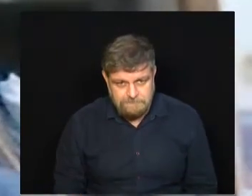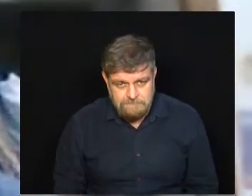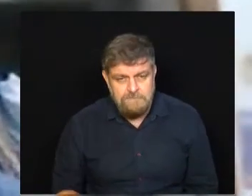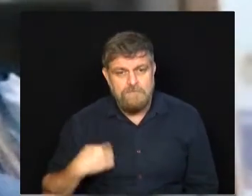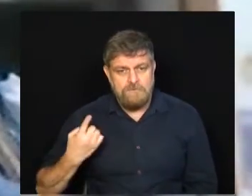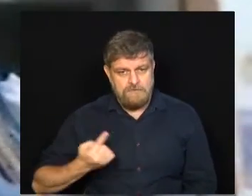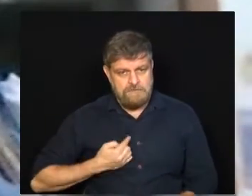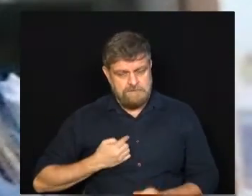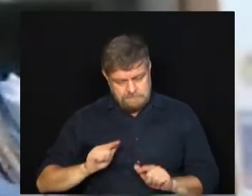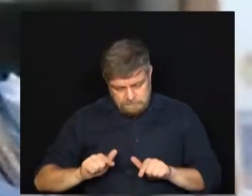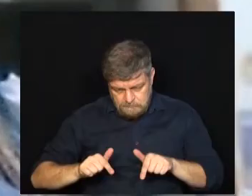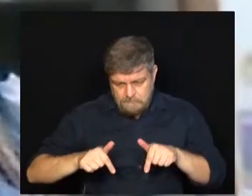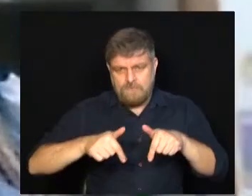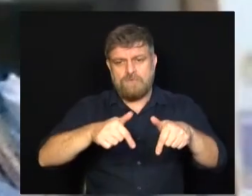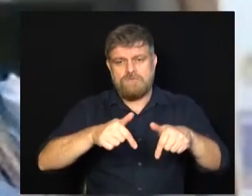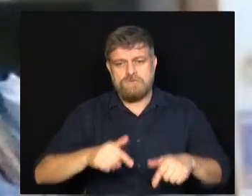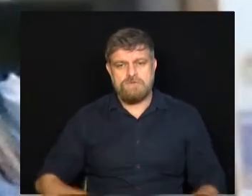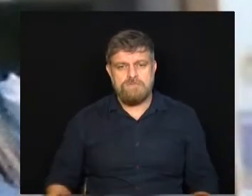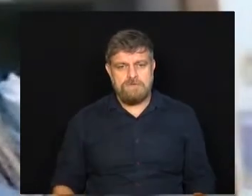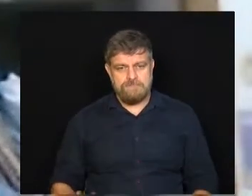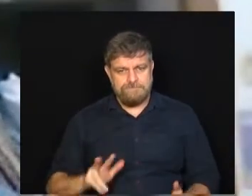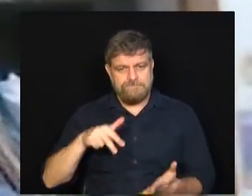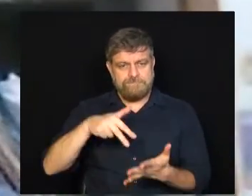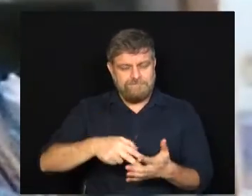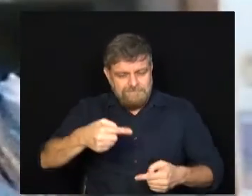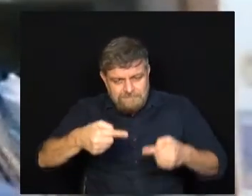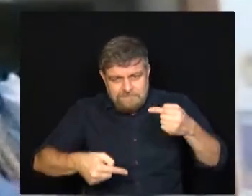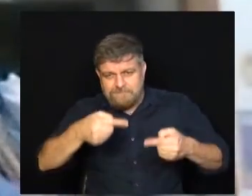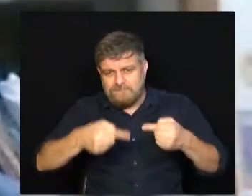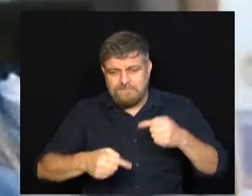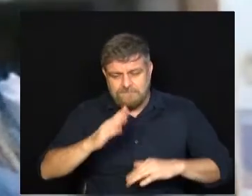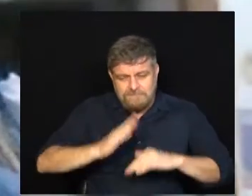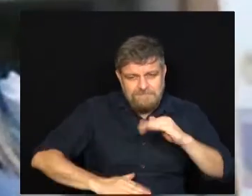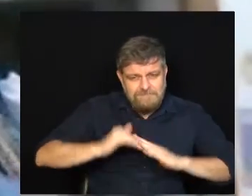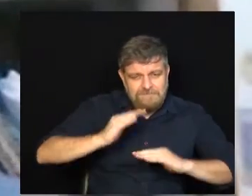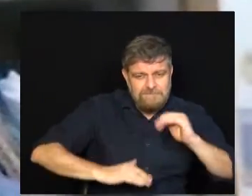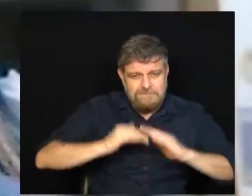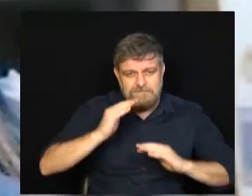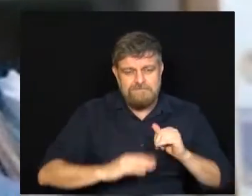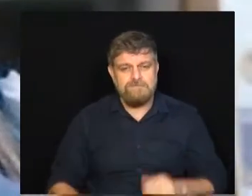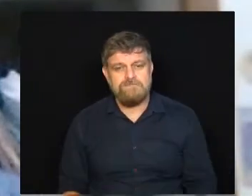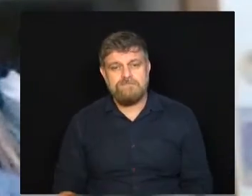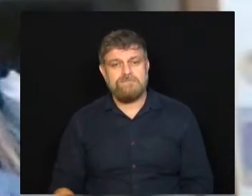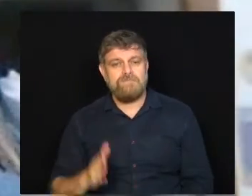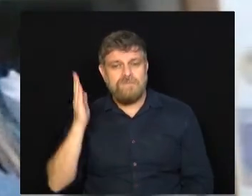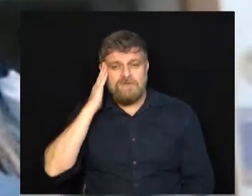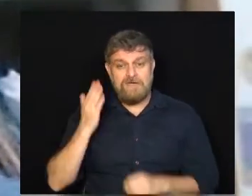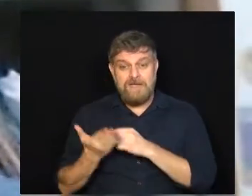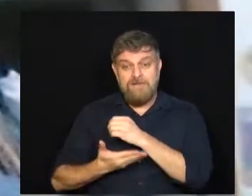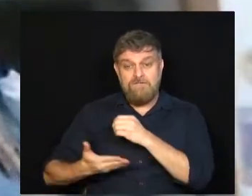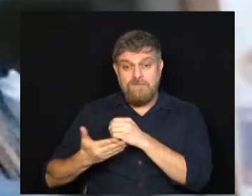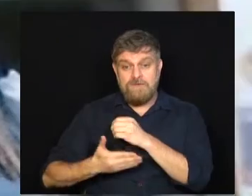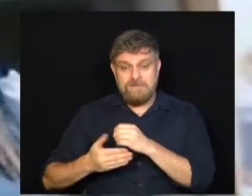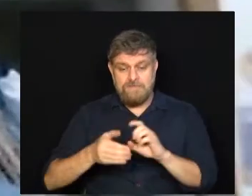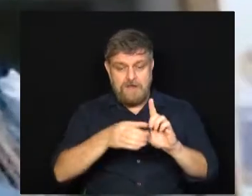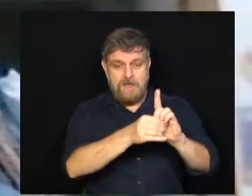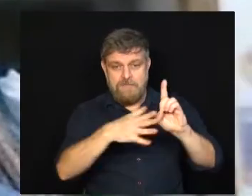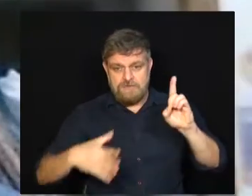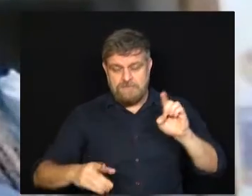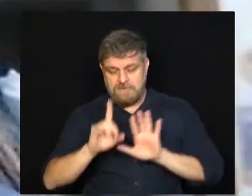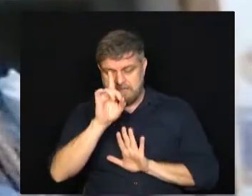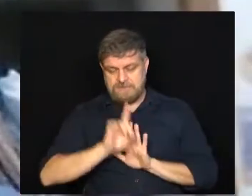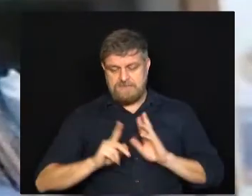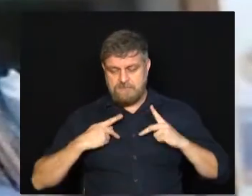continuar colocando à disposição para colaborar nessas iniciativas, acreditando que é fundamental para a democracia e para os direitos humanos.